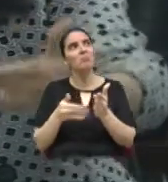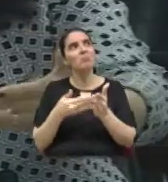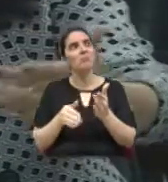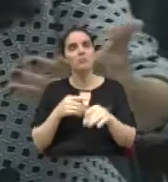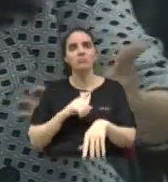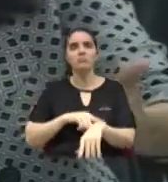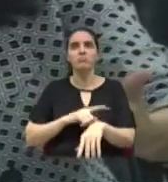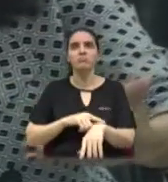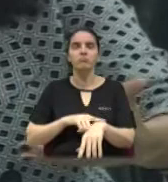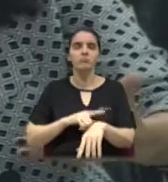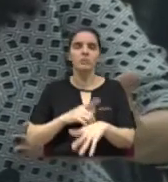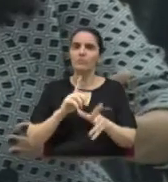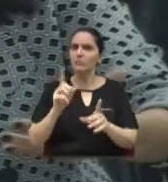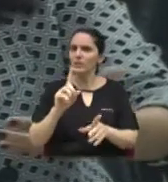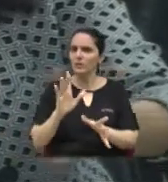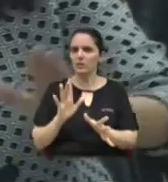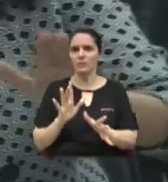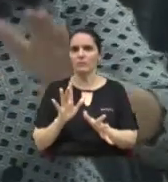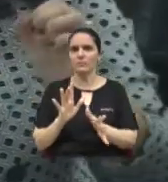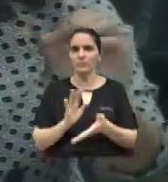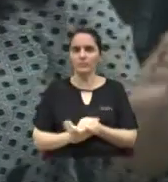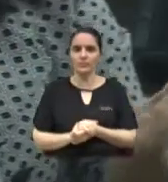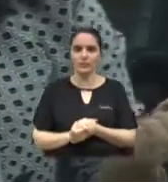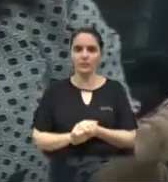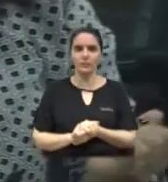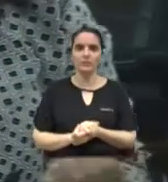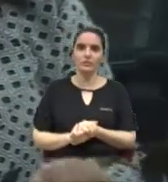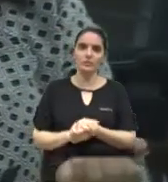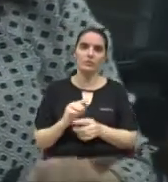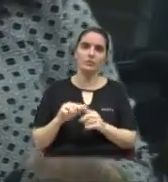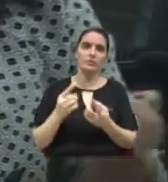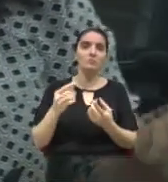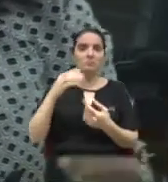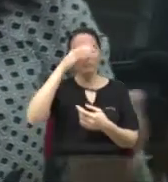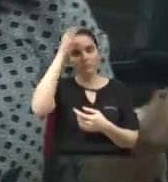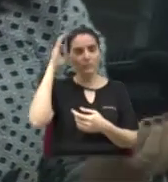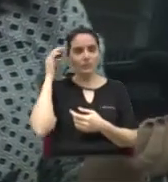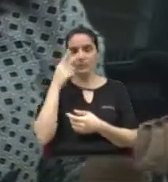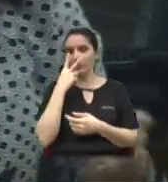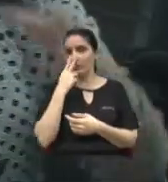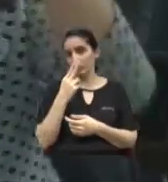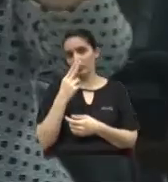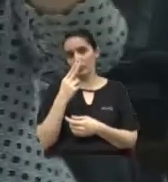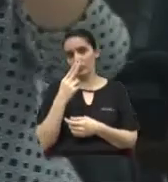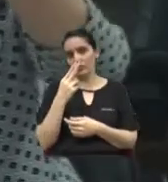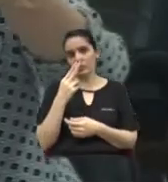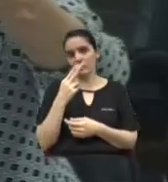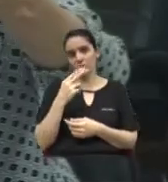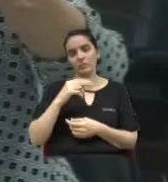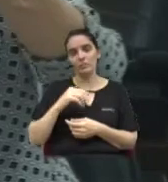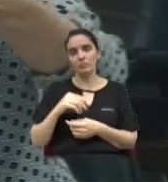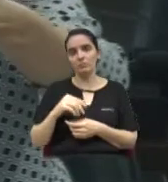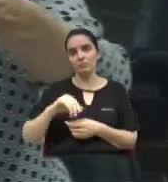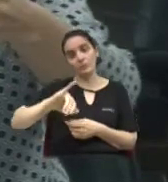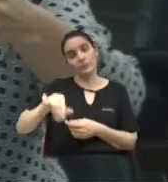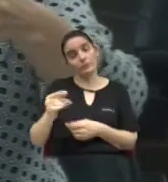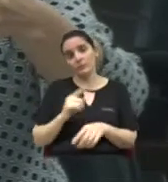estar discutindo outras coisas. Mas eu acho que nós não estamos fazendo a perda de tempo.